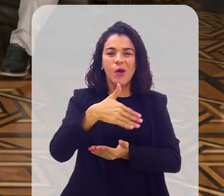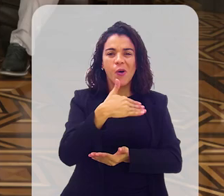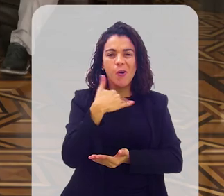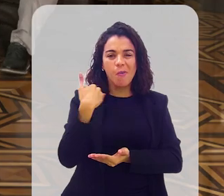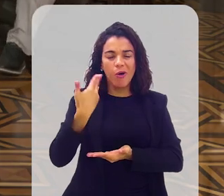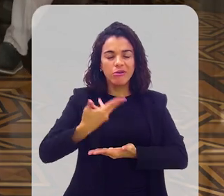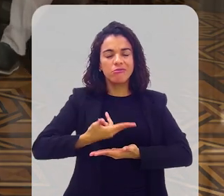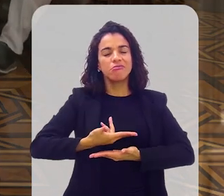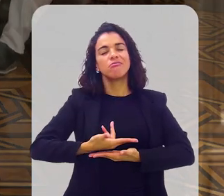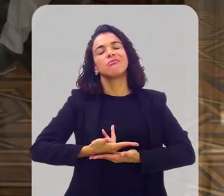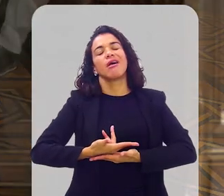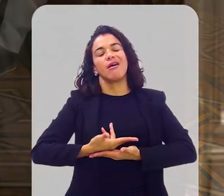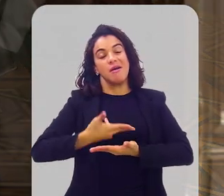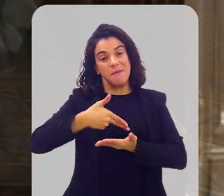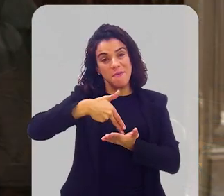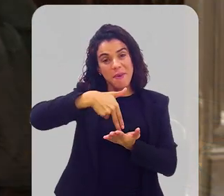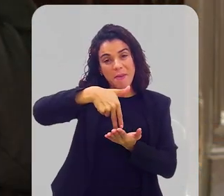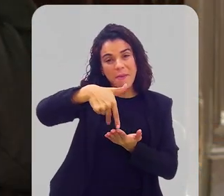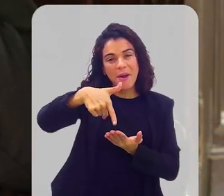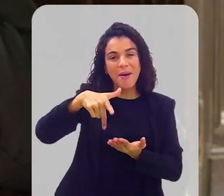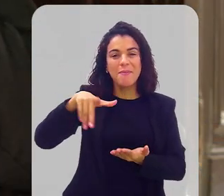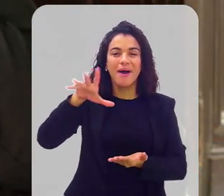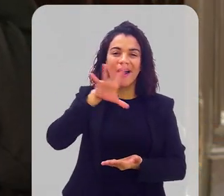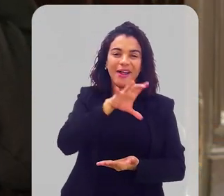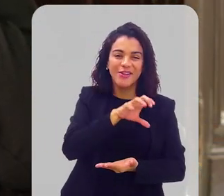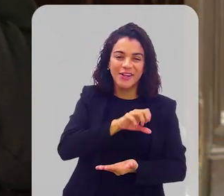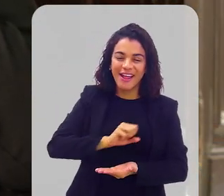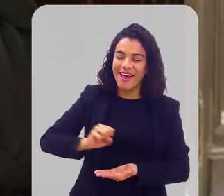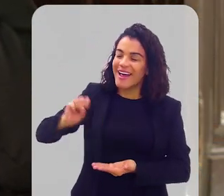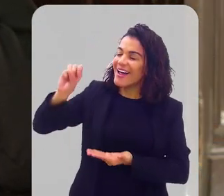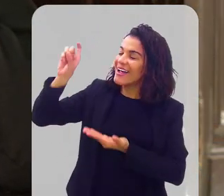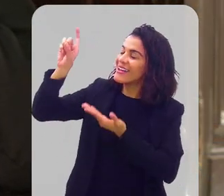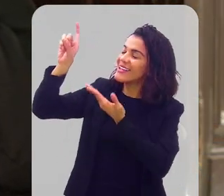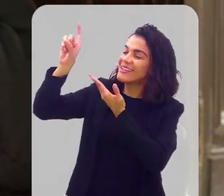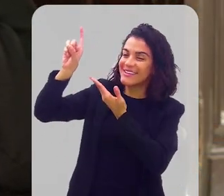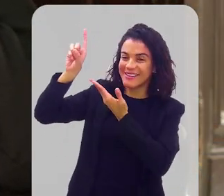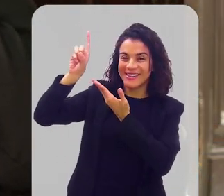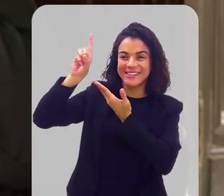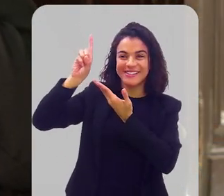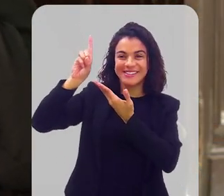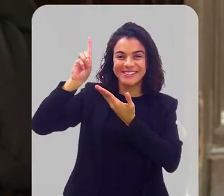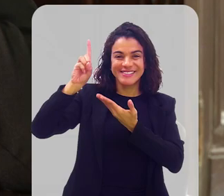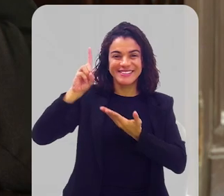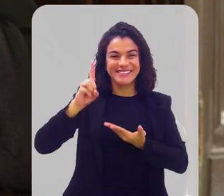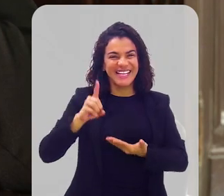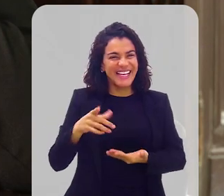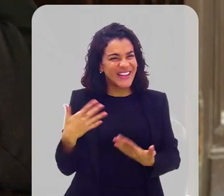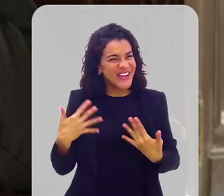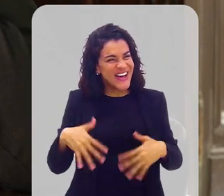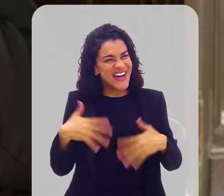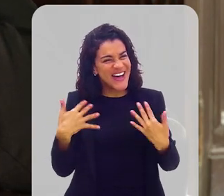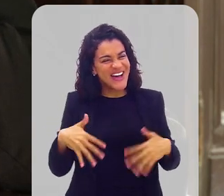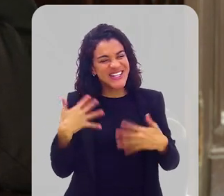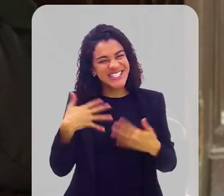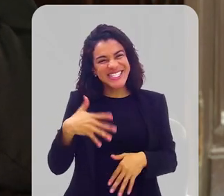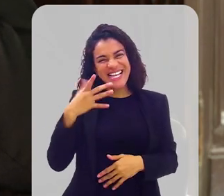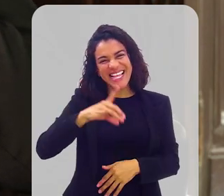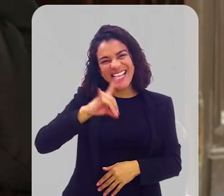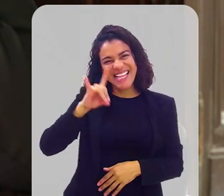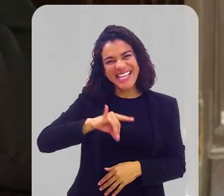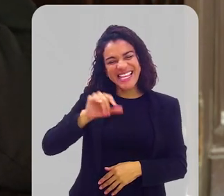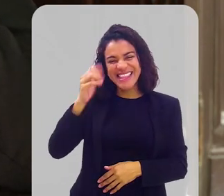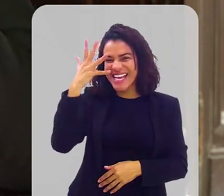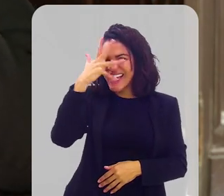morto se levanta, pra quê? Pra adorar a Deus. Eita, Isabela, que